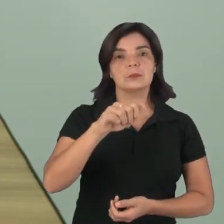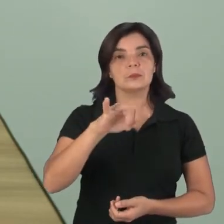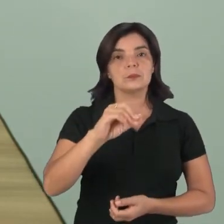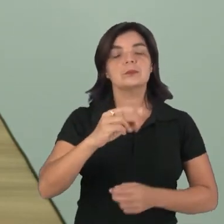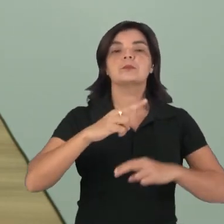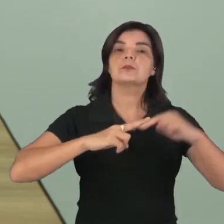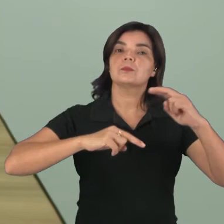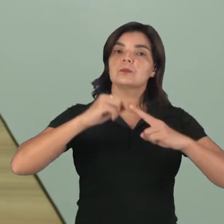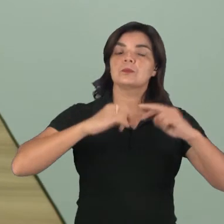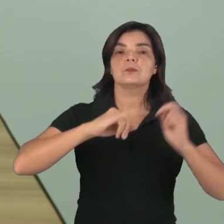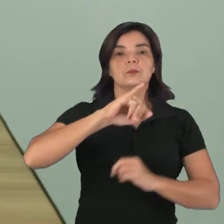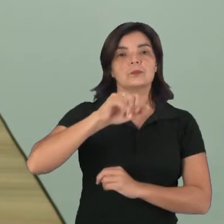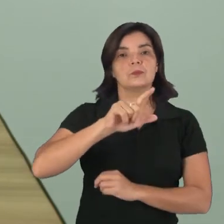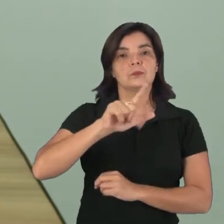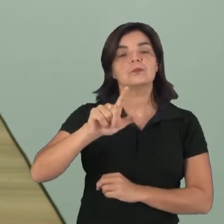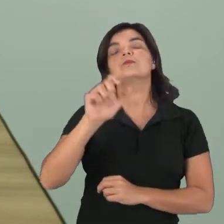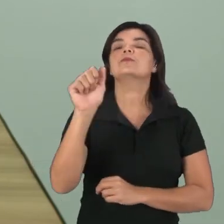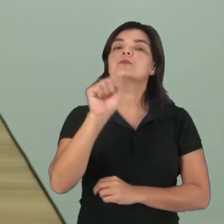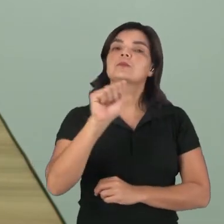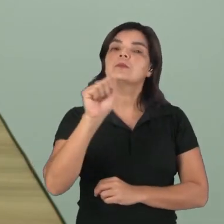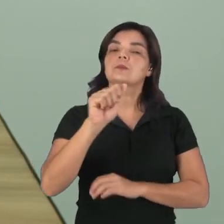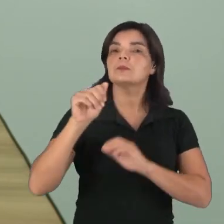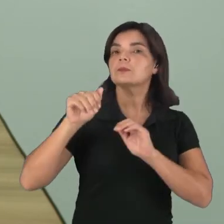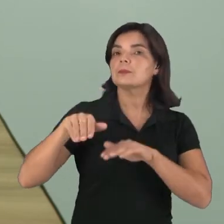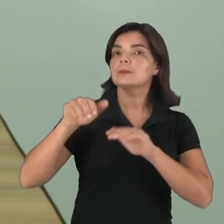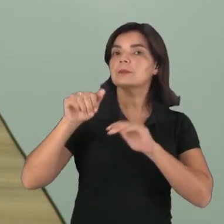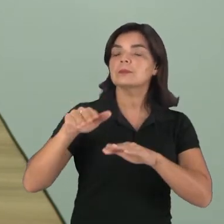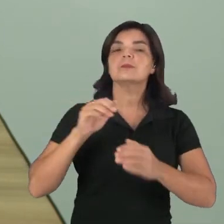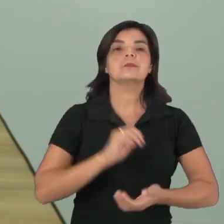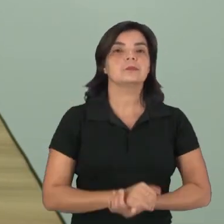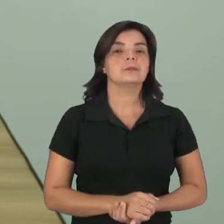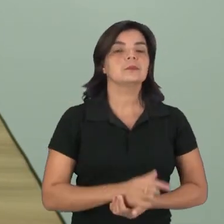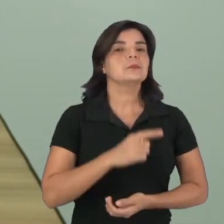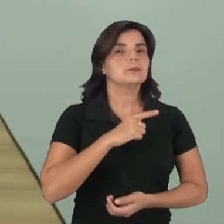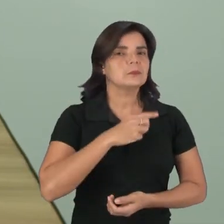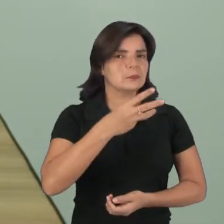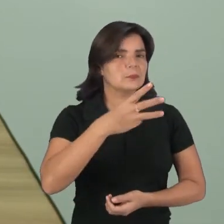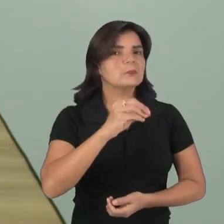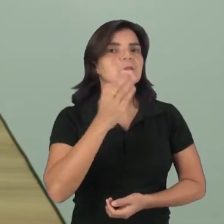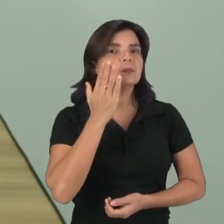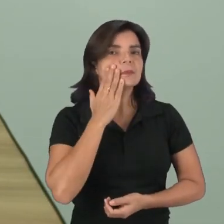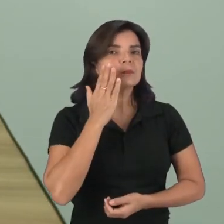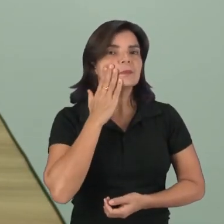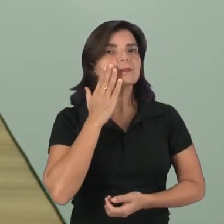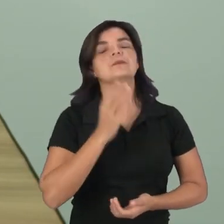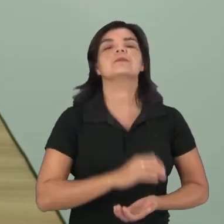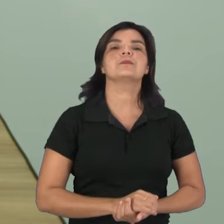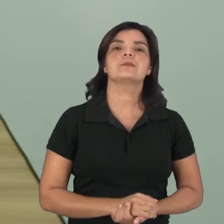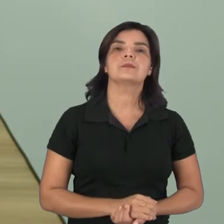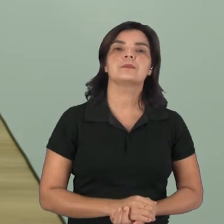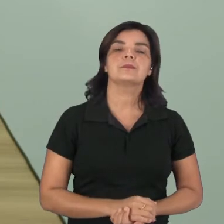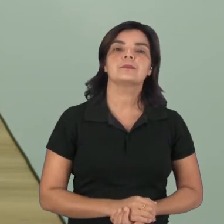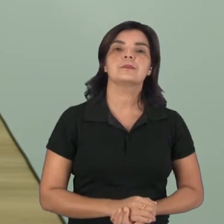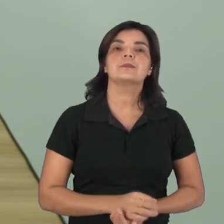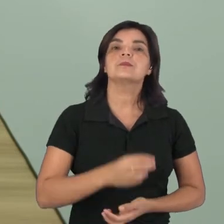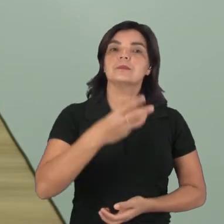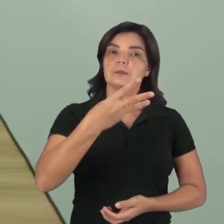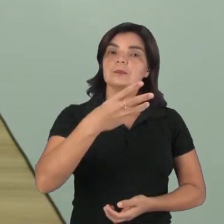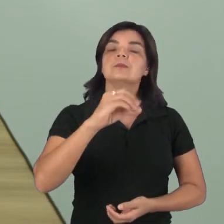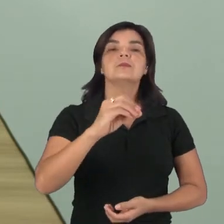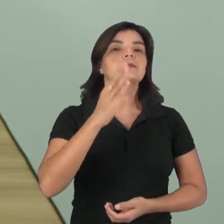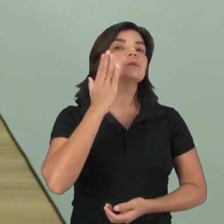junho julho agosto setembro setembro tem 30 dias setembro